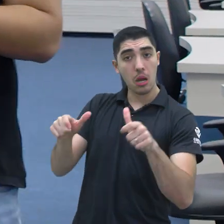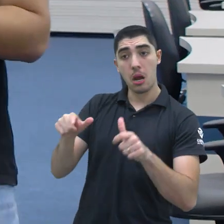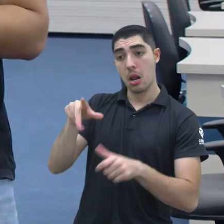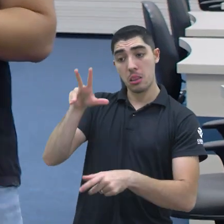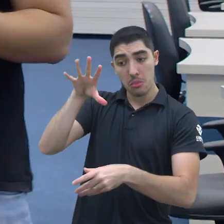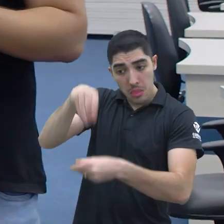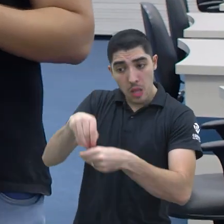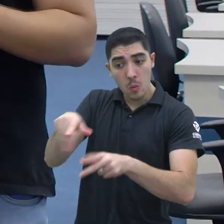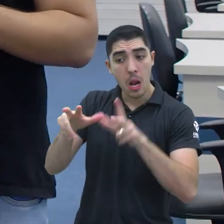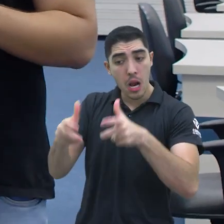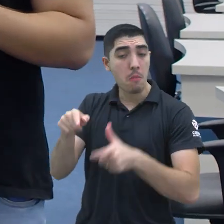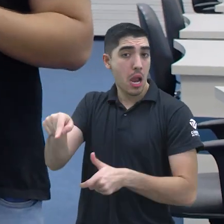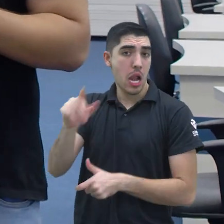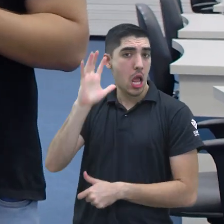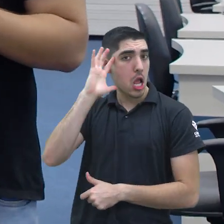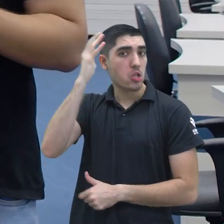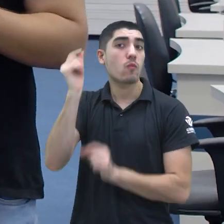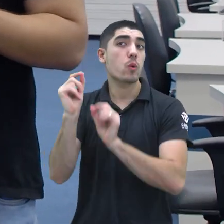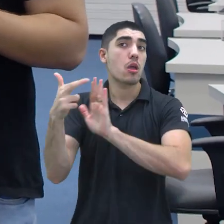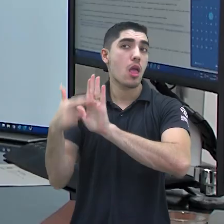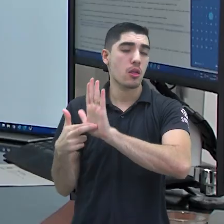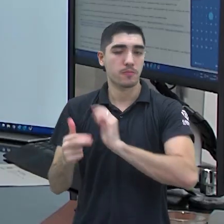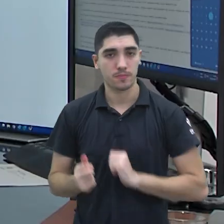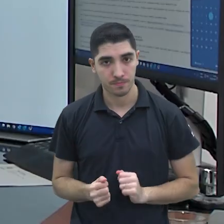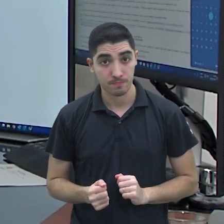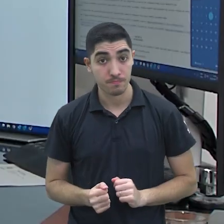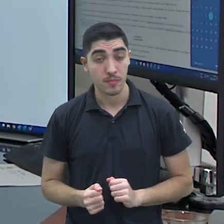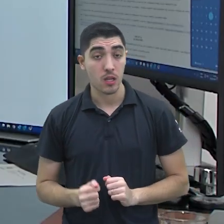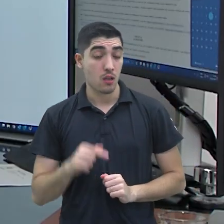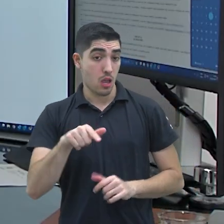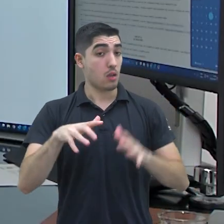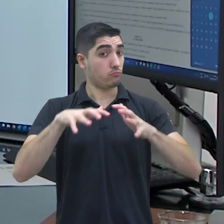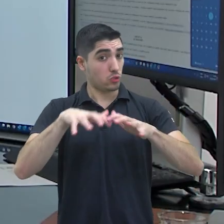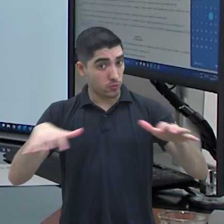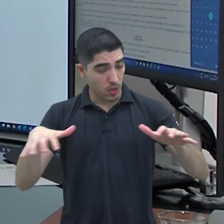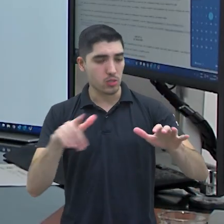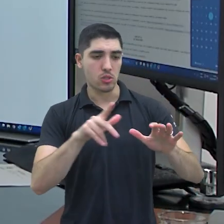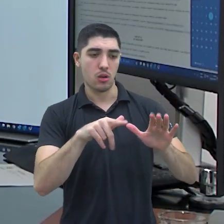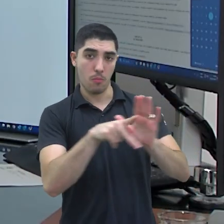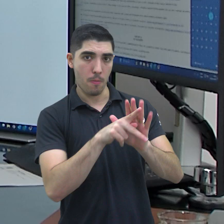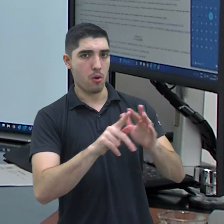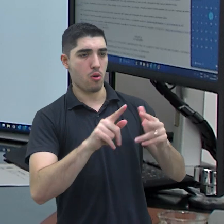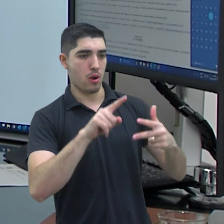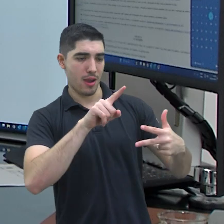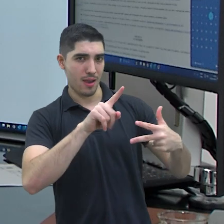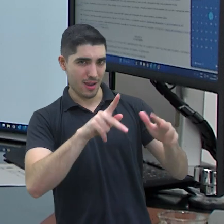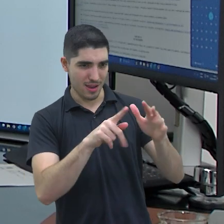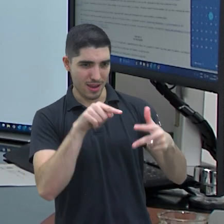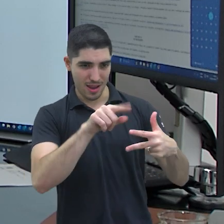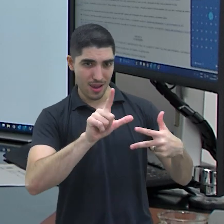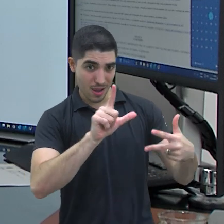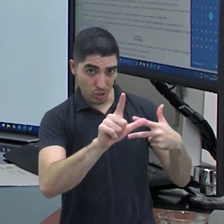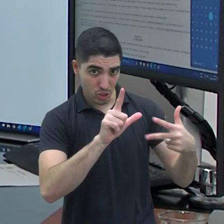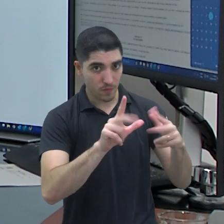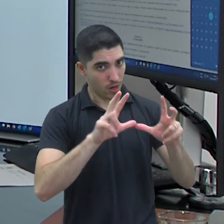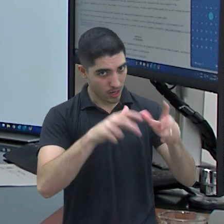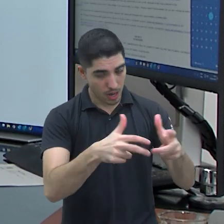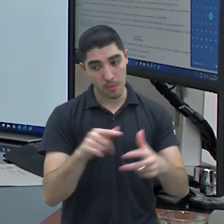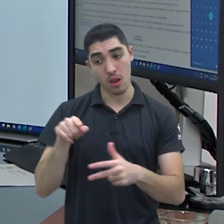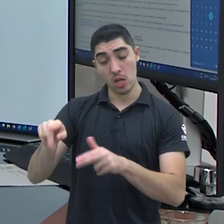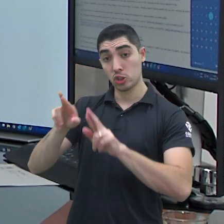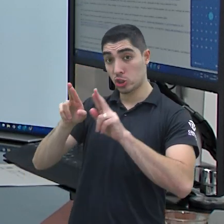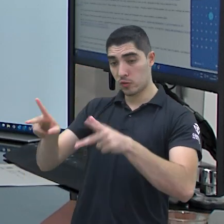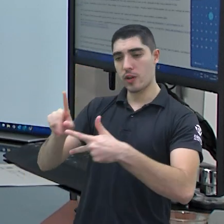dar autonomia ao Poder Legislativo. O Poder Legislativo é um poder autônomo em relação ao Poder Executivo. Então, todos os órgãos da